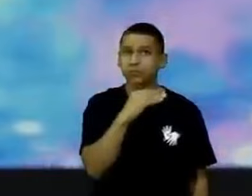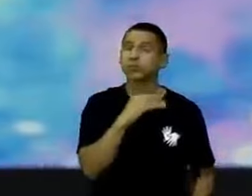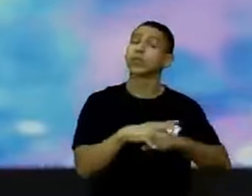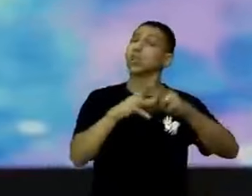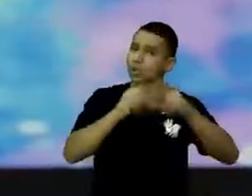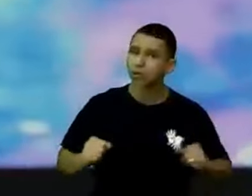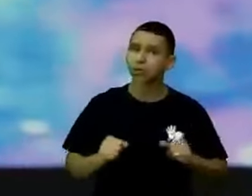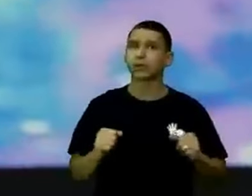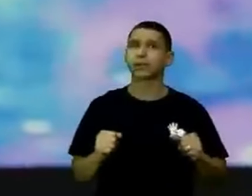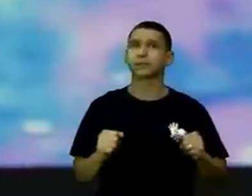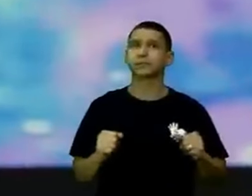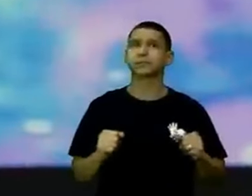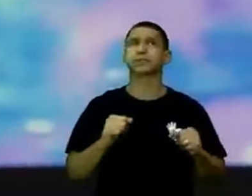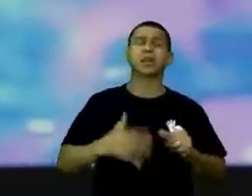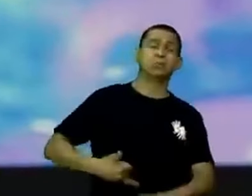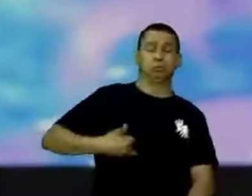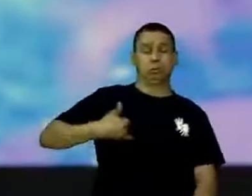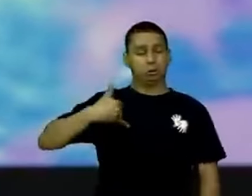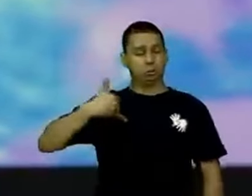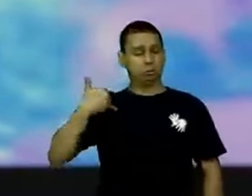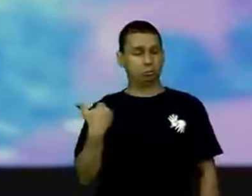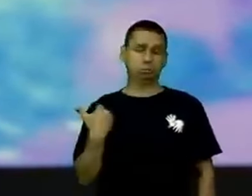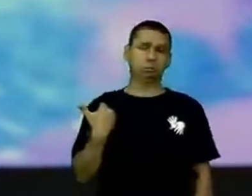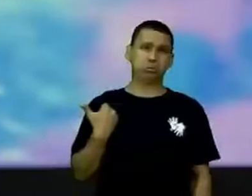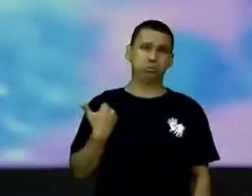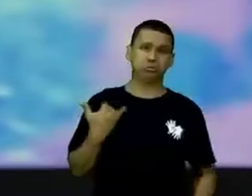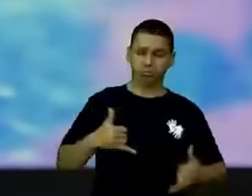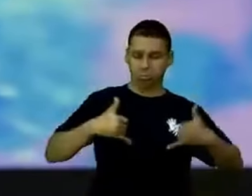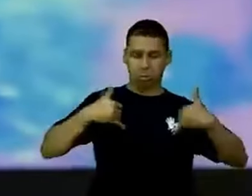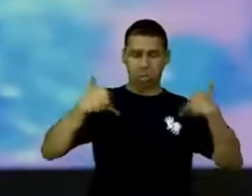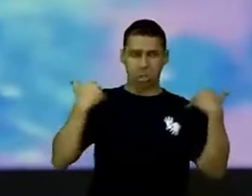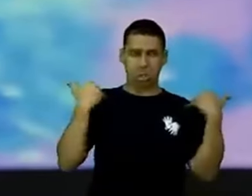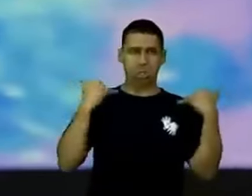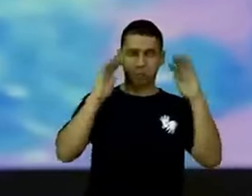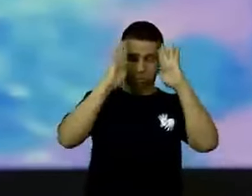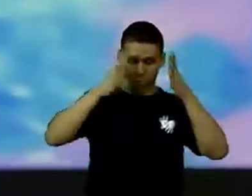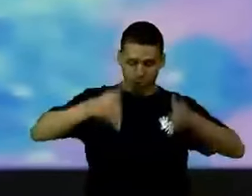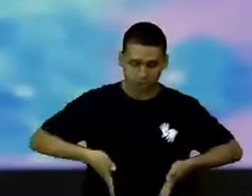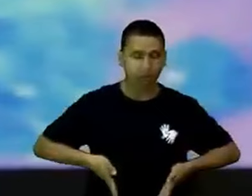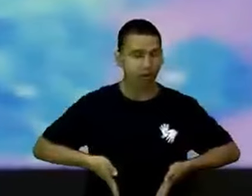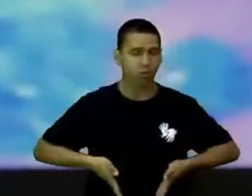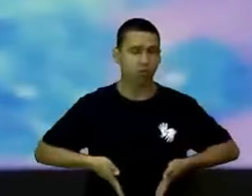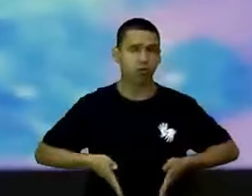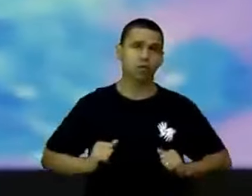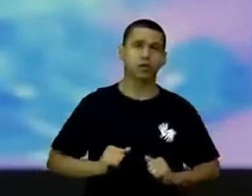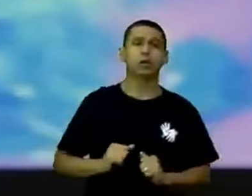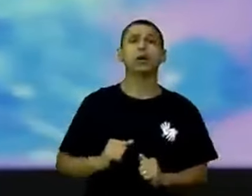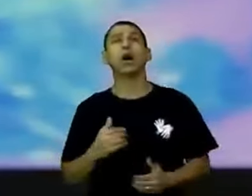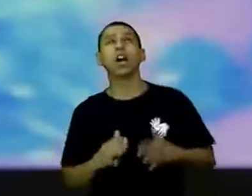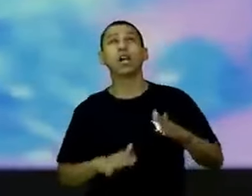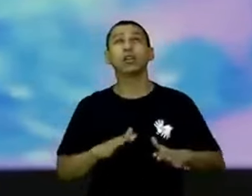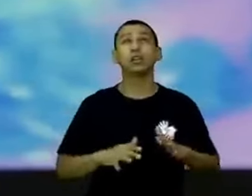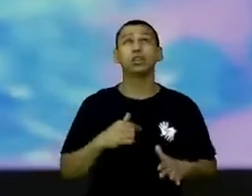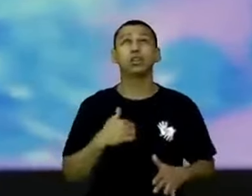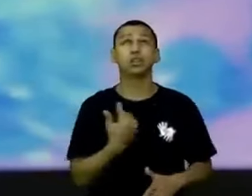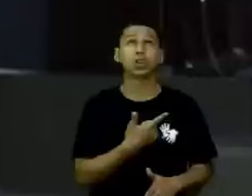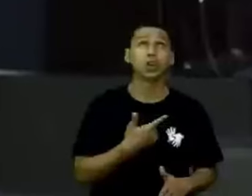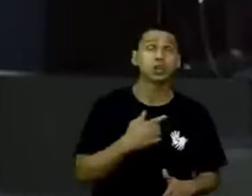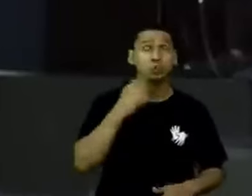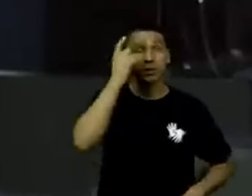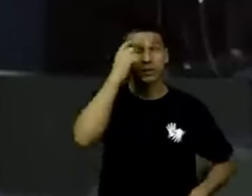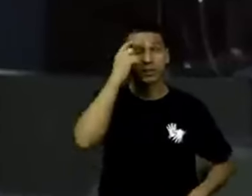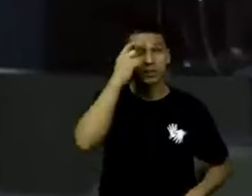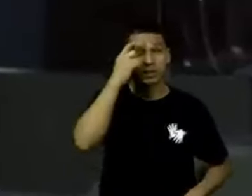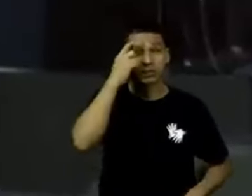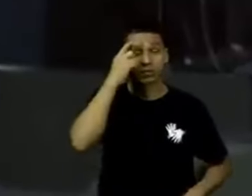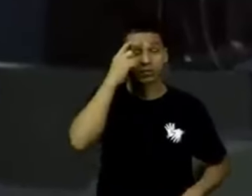Porque às vezes, por vaidade, por ego, a gente não permite que Deus nos leve por caminhos que a gente não achou que deveria andar. Foi